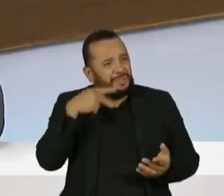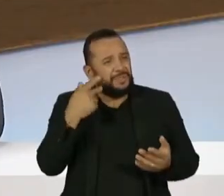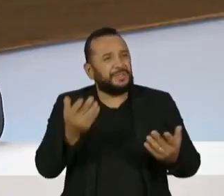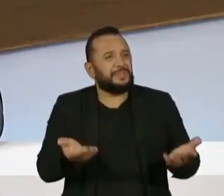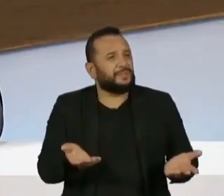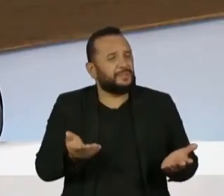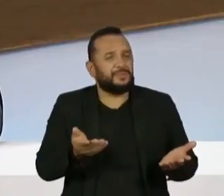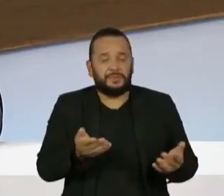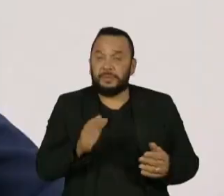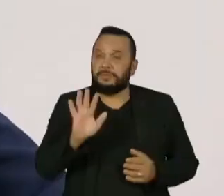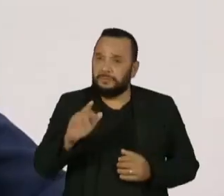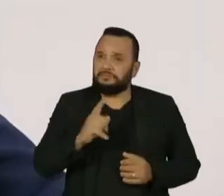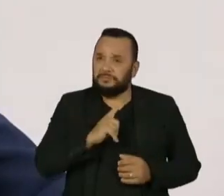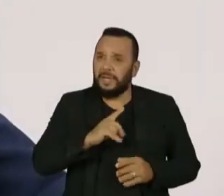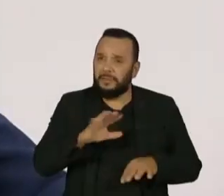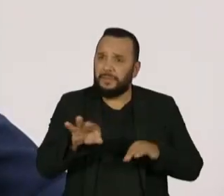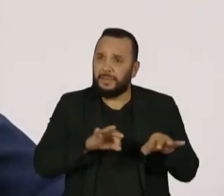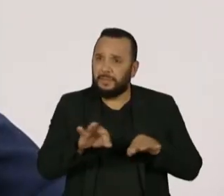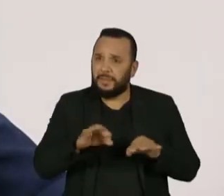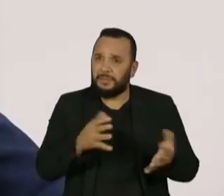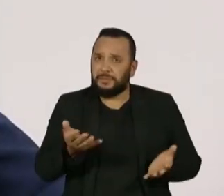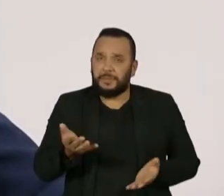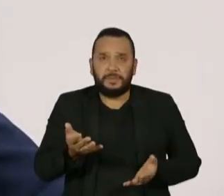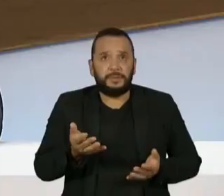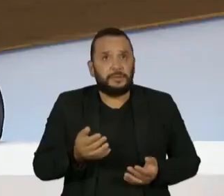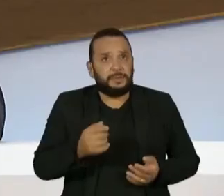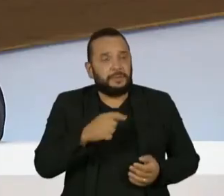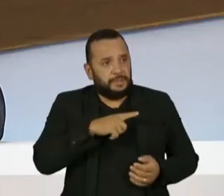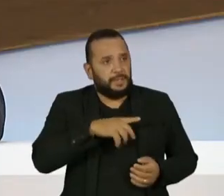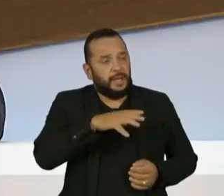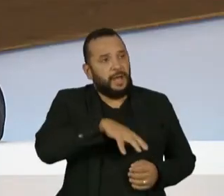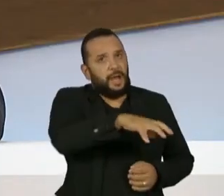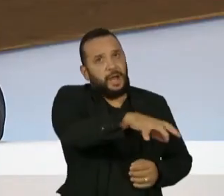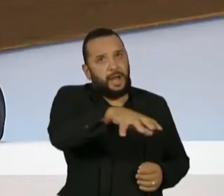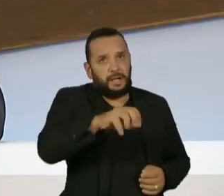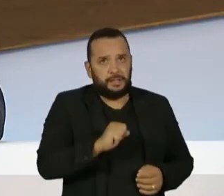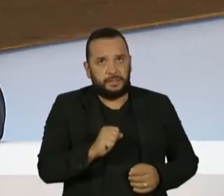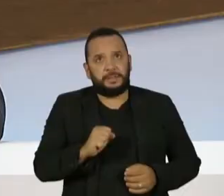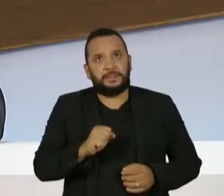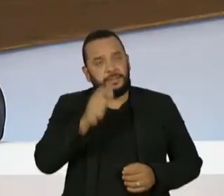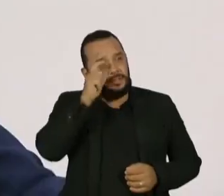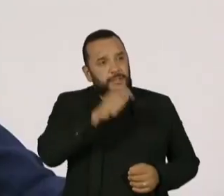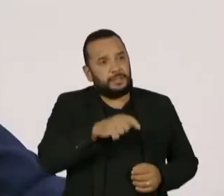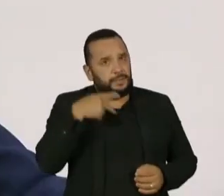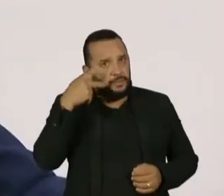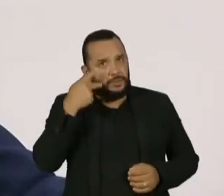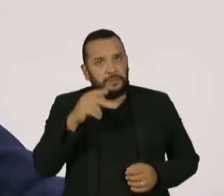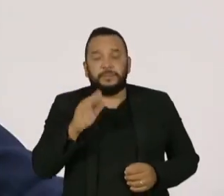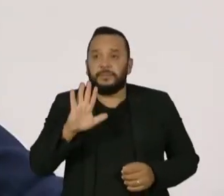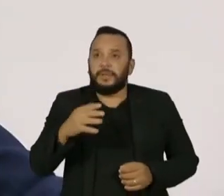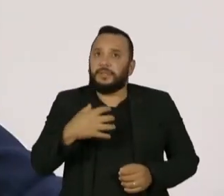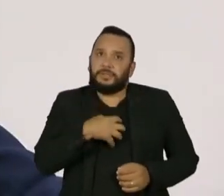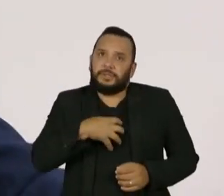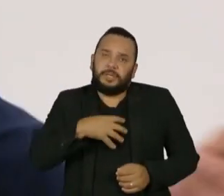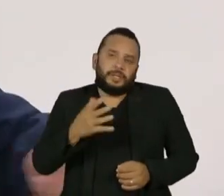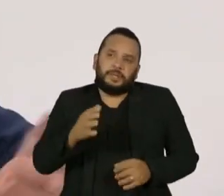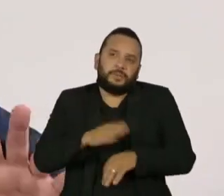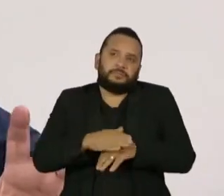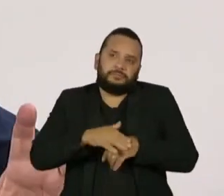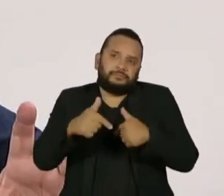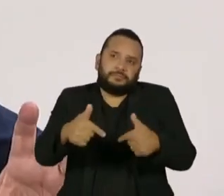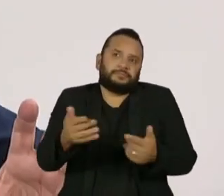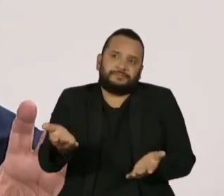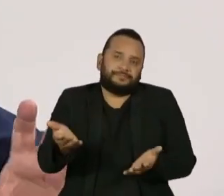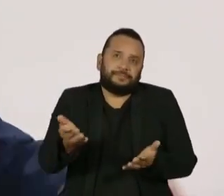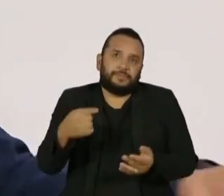planejamento estratégico agora, eu de destinar recursos a áreas realmente claro, é feito o planejamento, mas eu particularmente discordo da maneira como ele foi feito. Então, nós